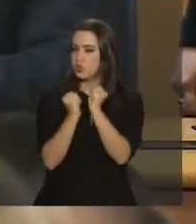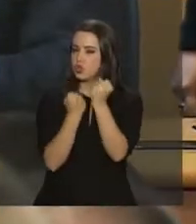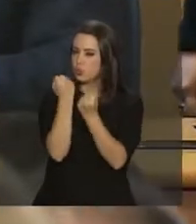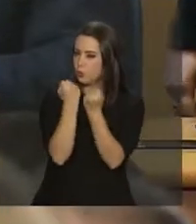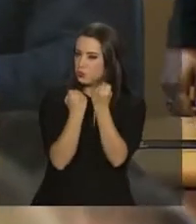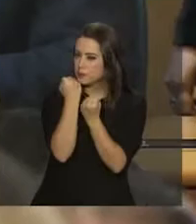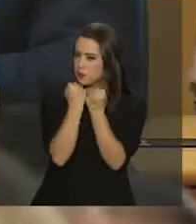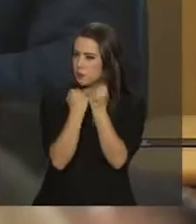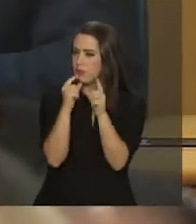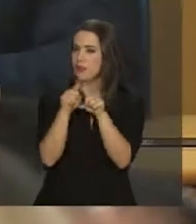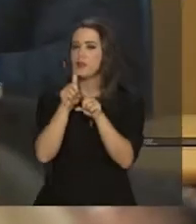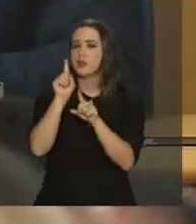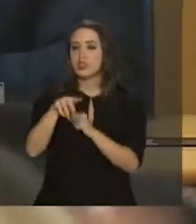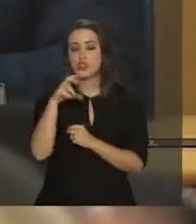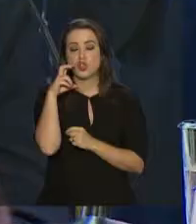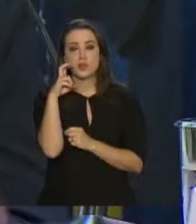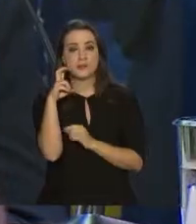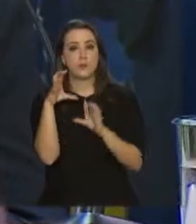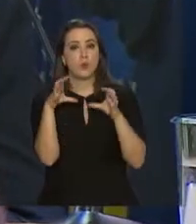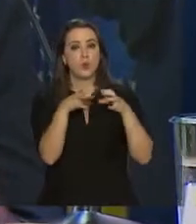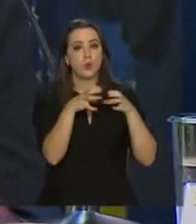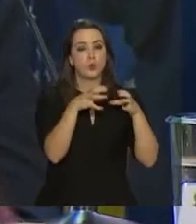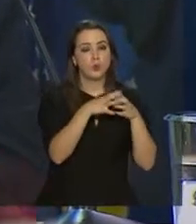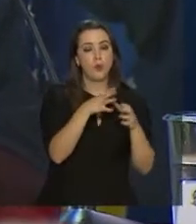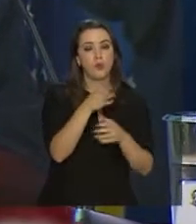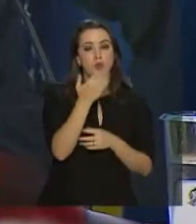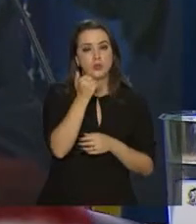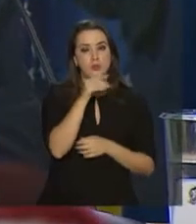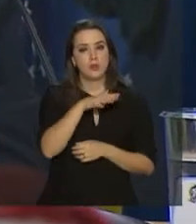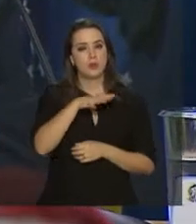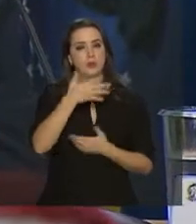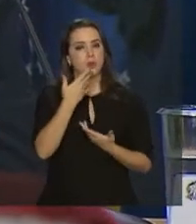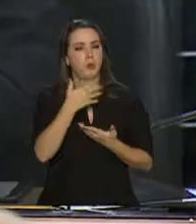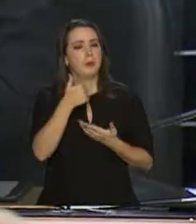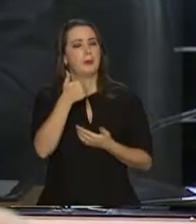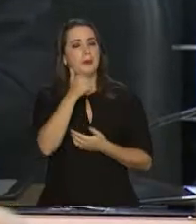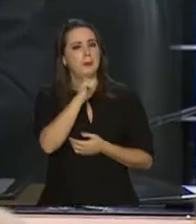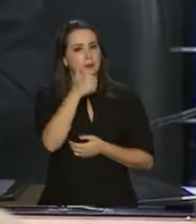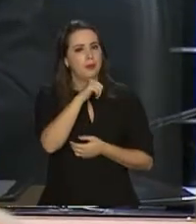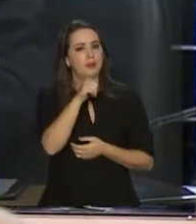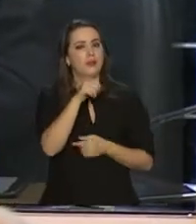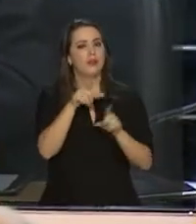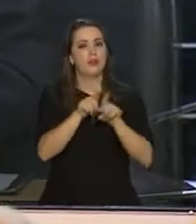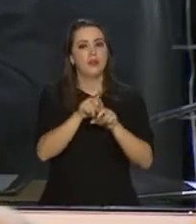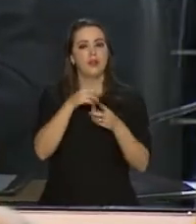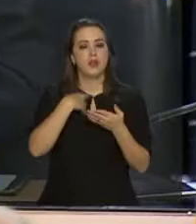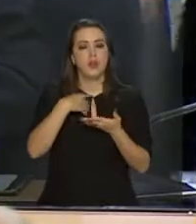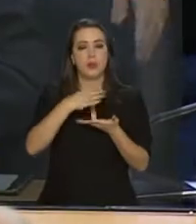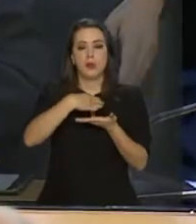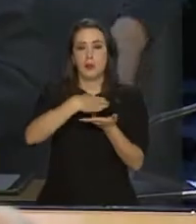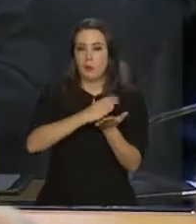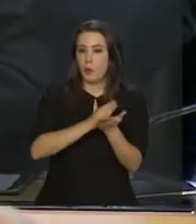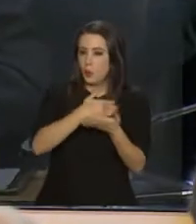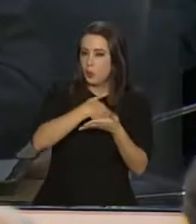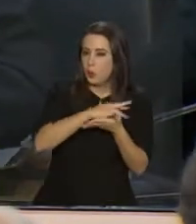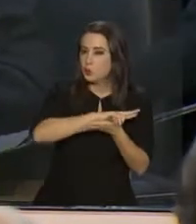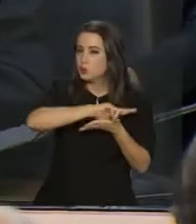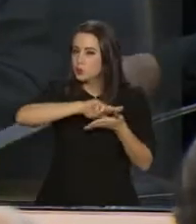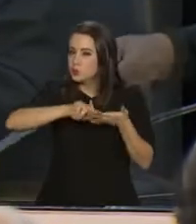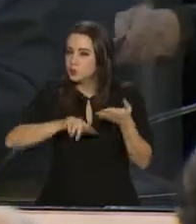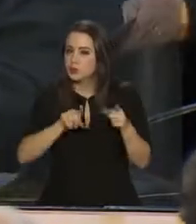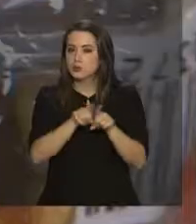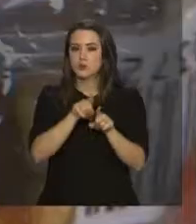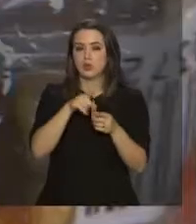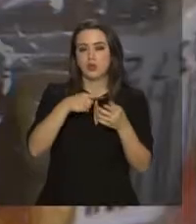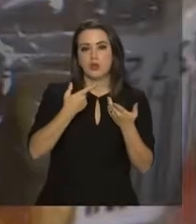cinco categorias de alimentos e bebidas açucaradas biscoitos bolos e misturas achocolatados e produtos